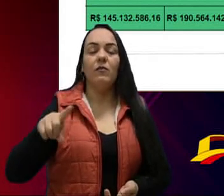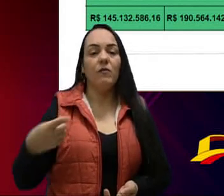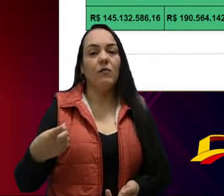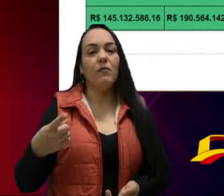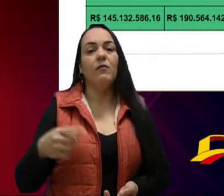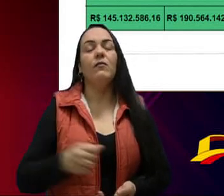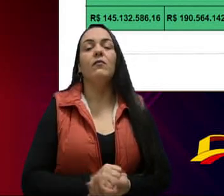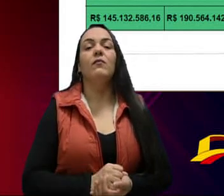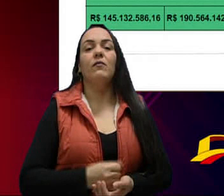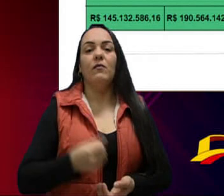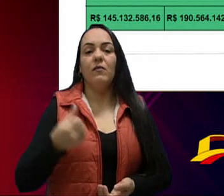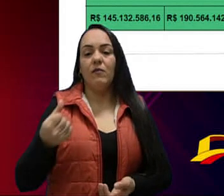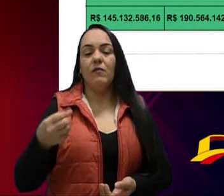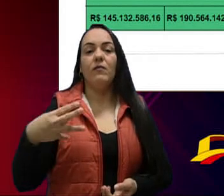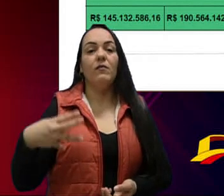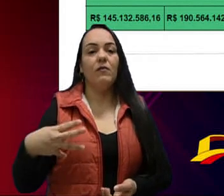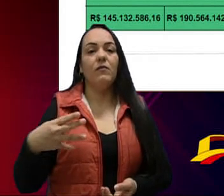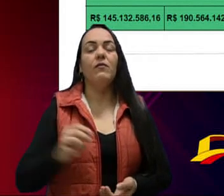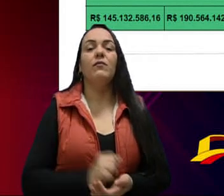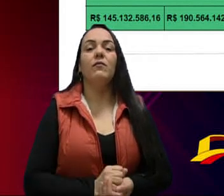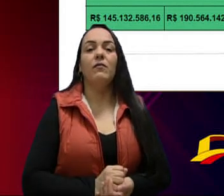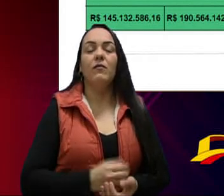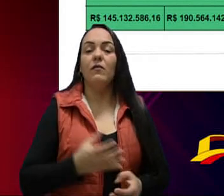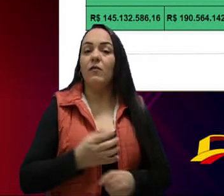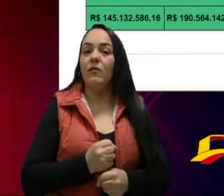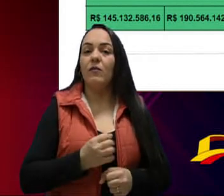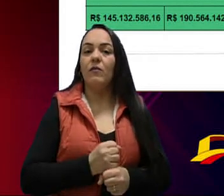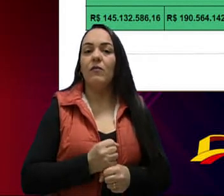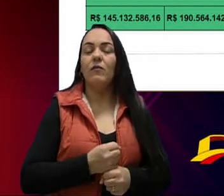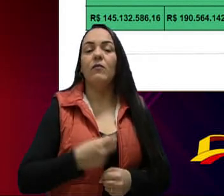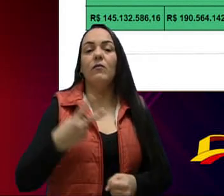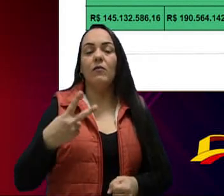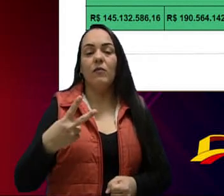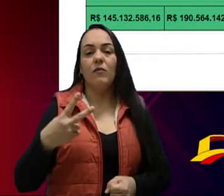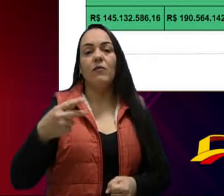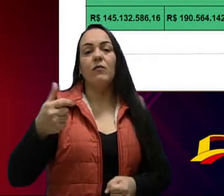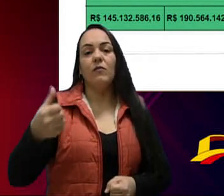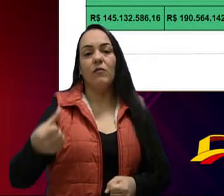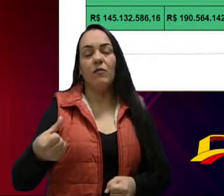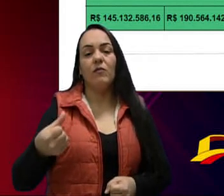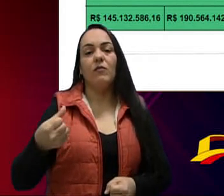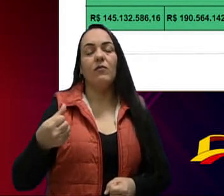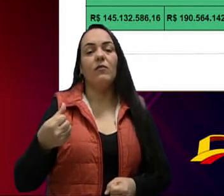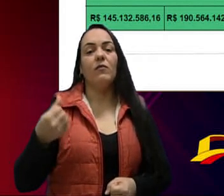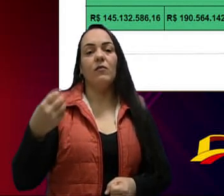264.063 um saldo orçamentário de 264.063